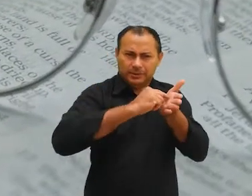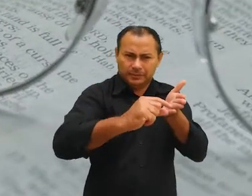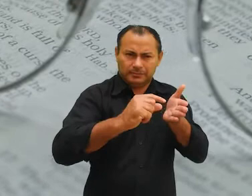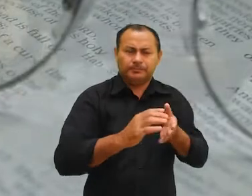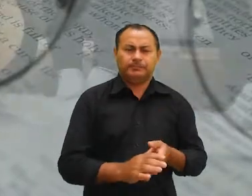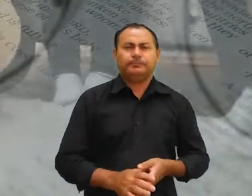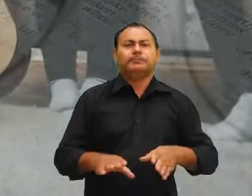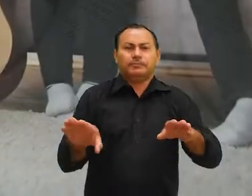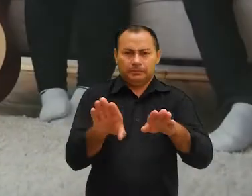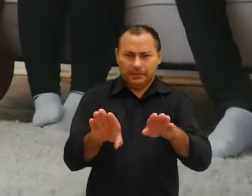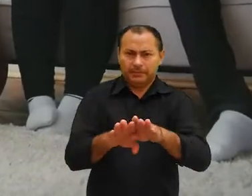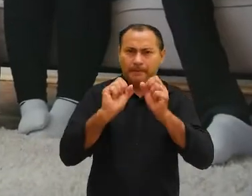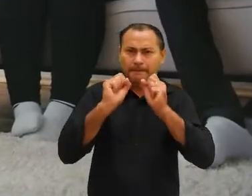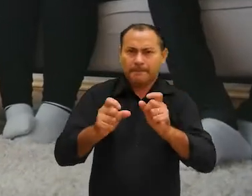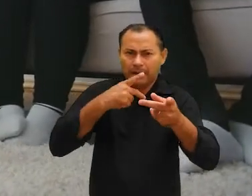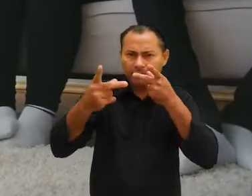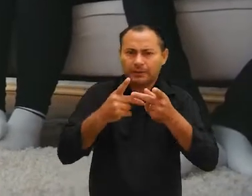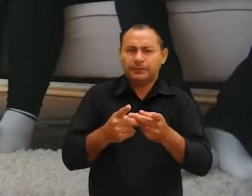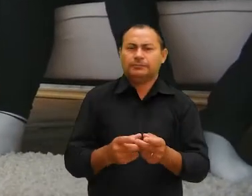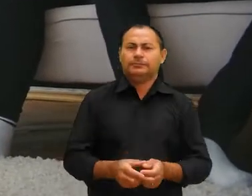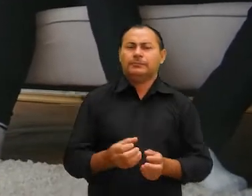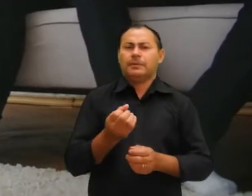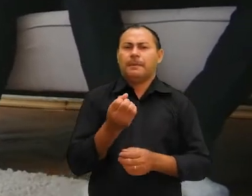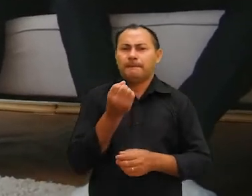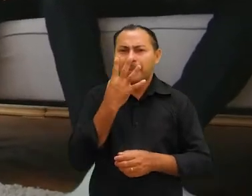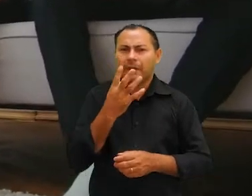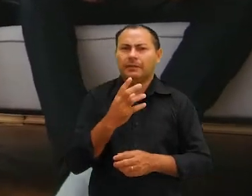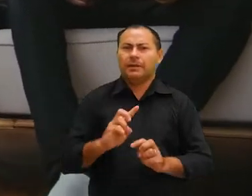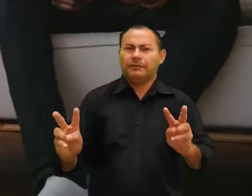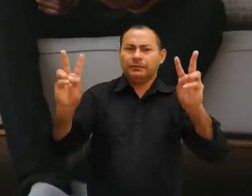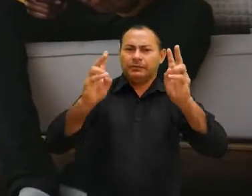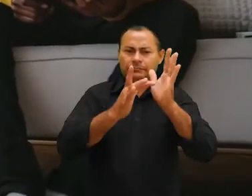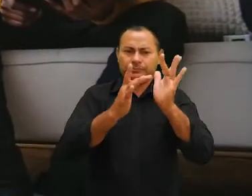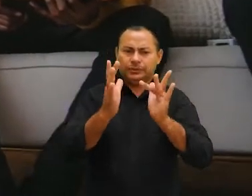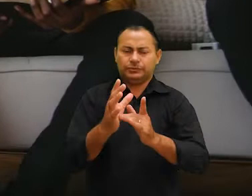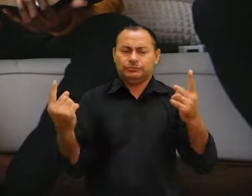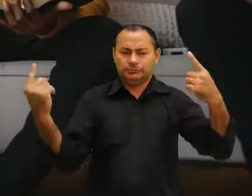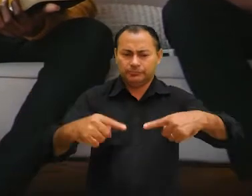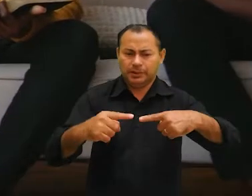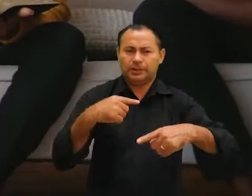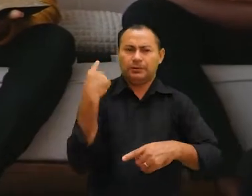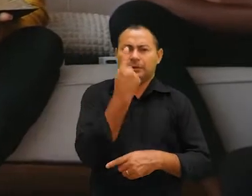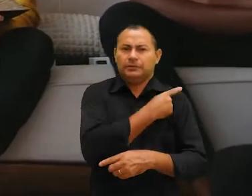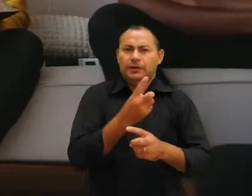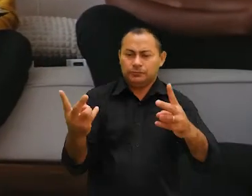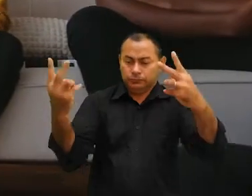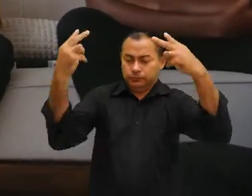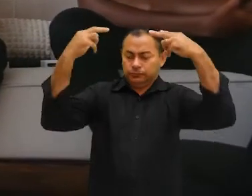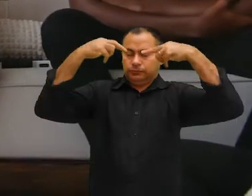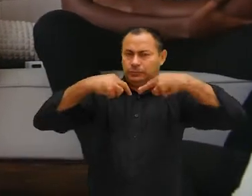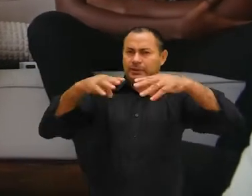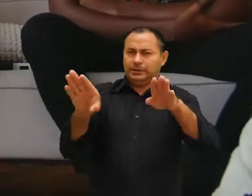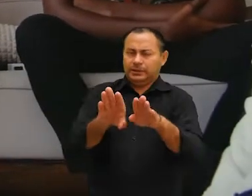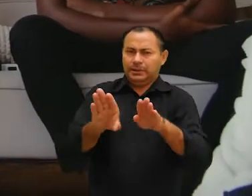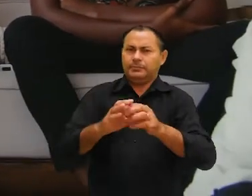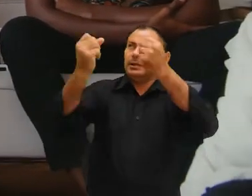dois Versículos também podemos dizer que como essas bem-aventuranças Jesus nos desafiou a olhar para dentro